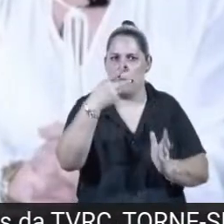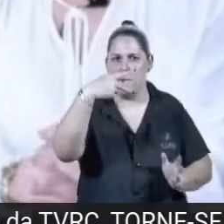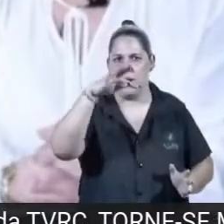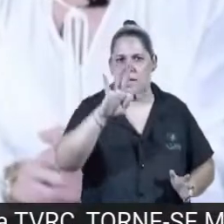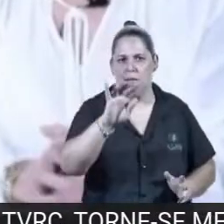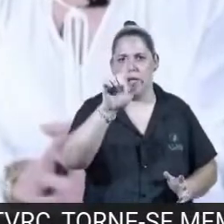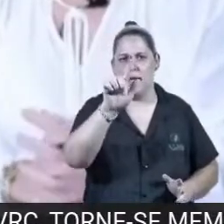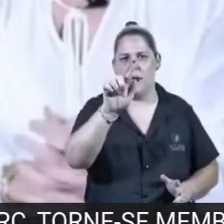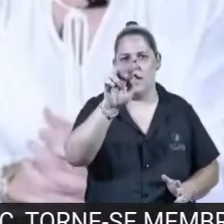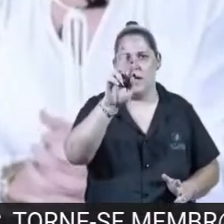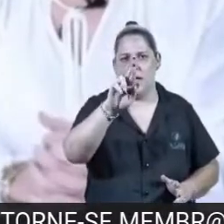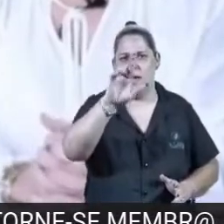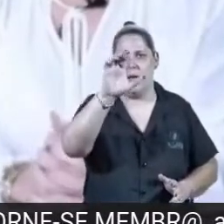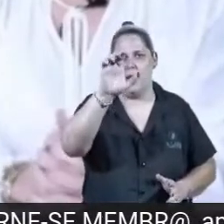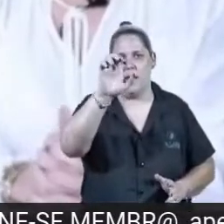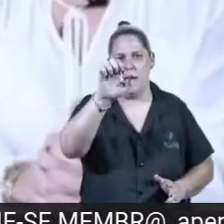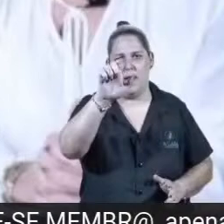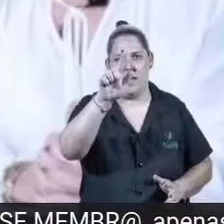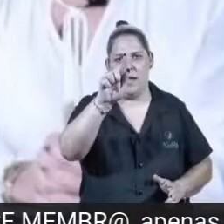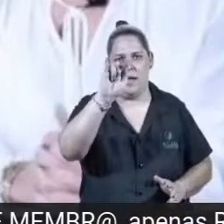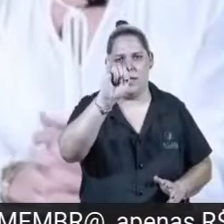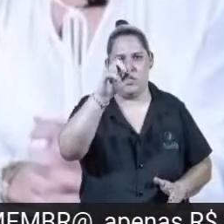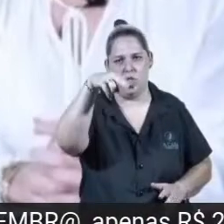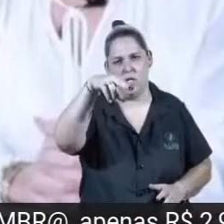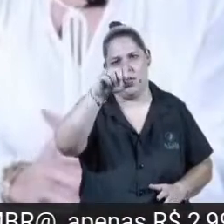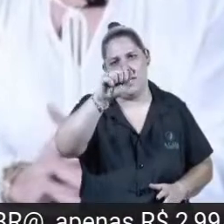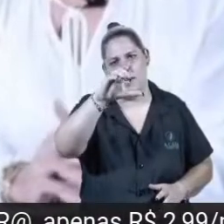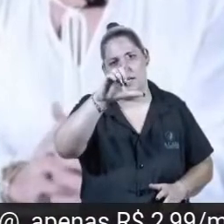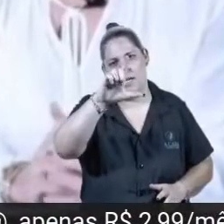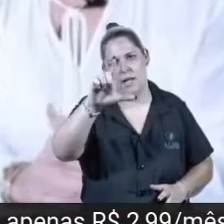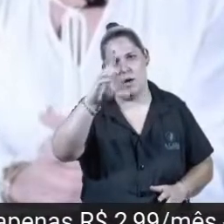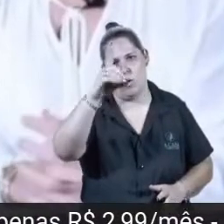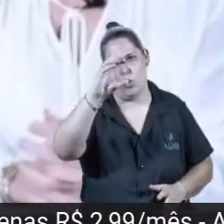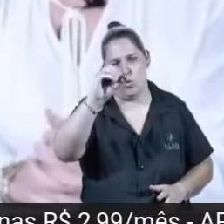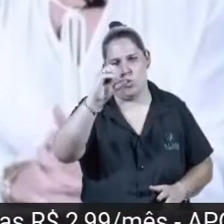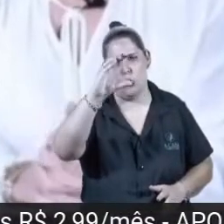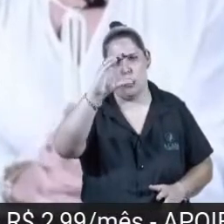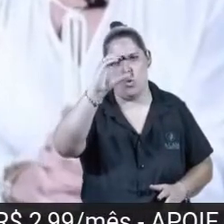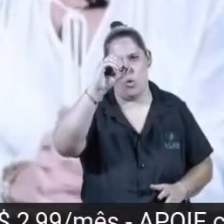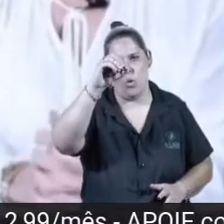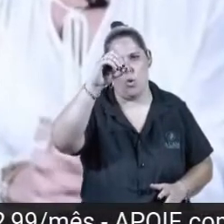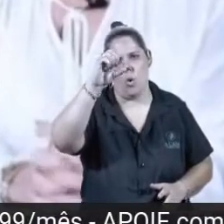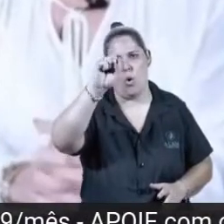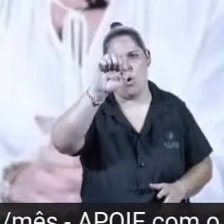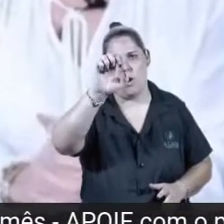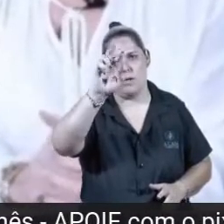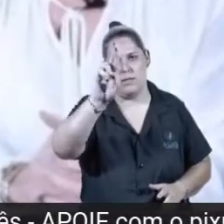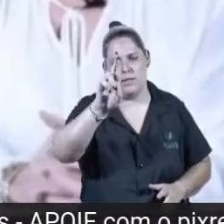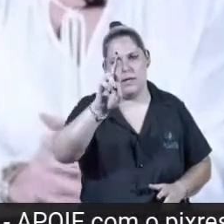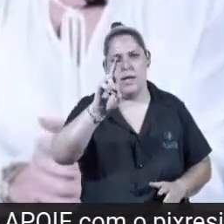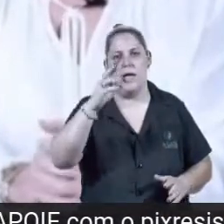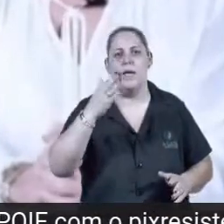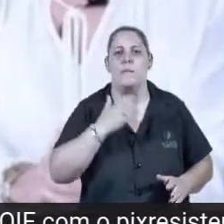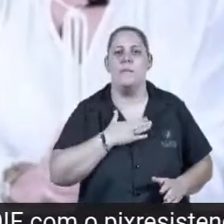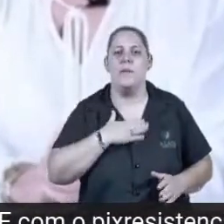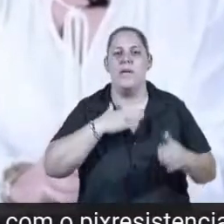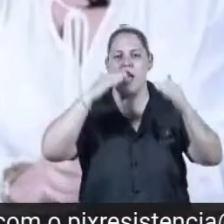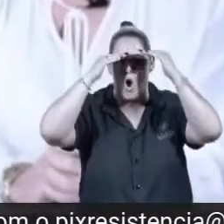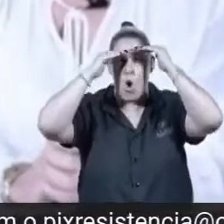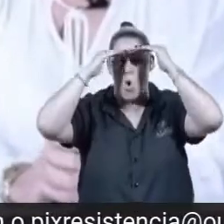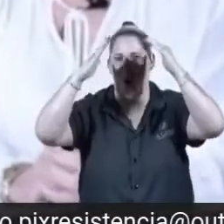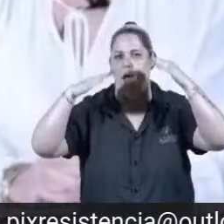agora Reginaldo Lopes, nosso companheiro, o Coser, e aqui a minha honra de estar ao lado